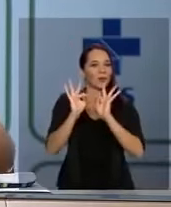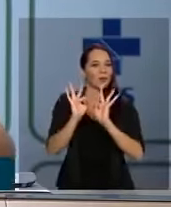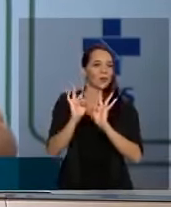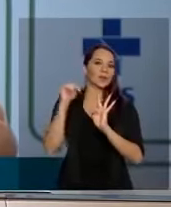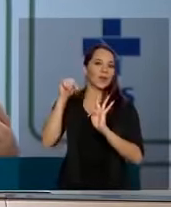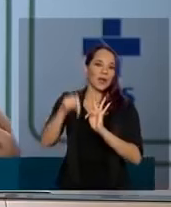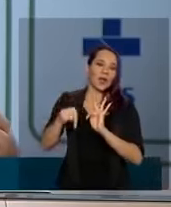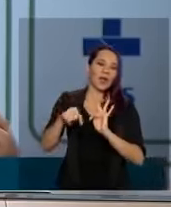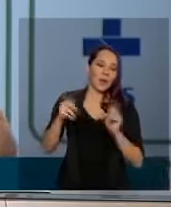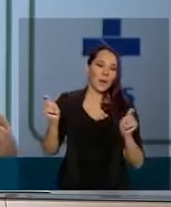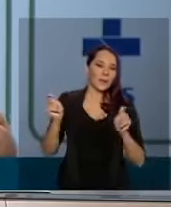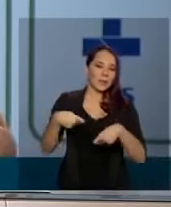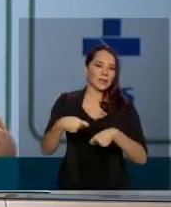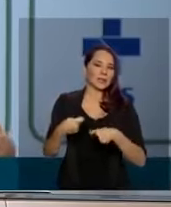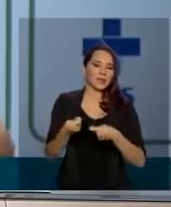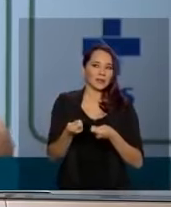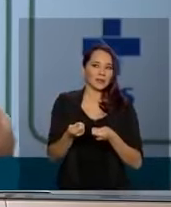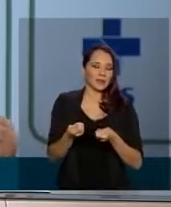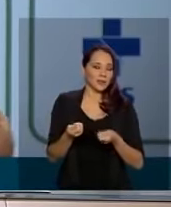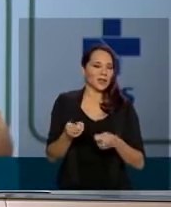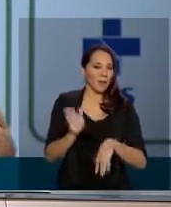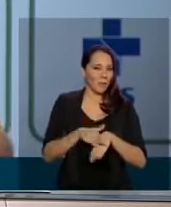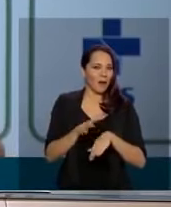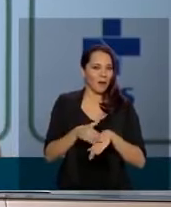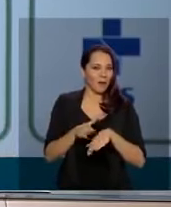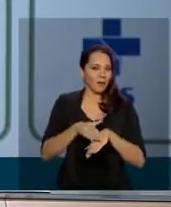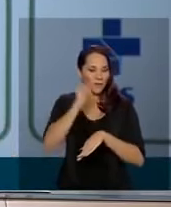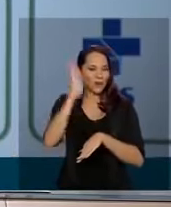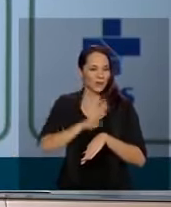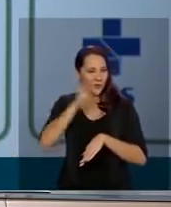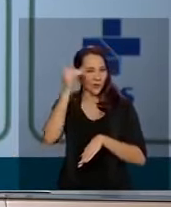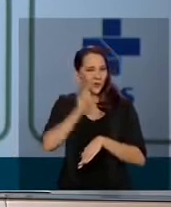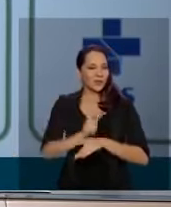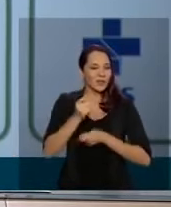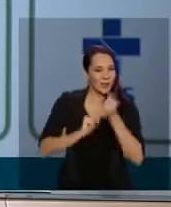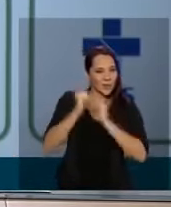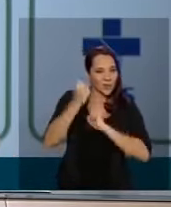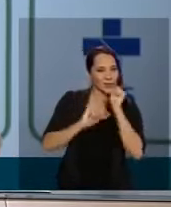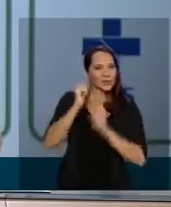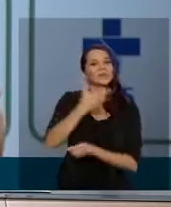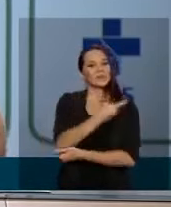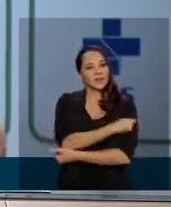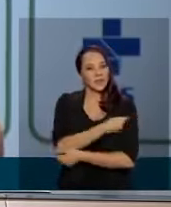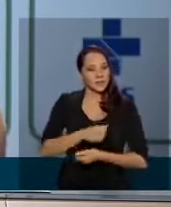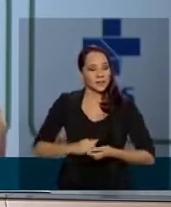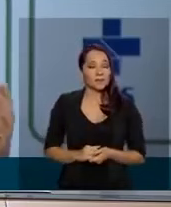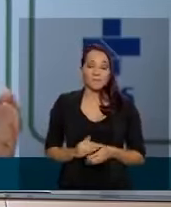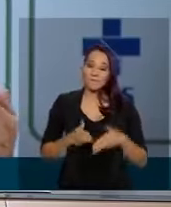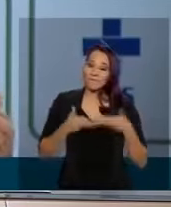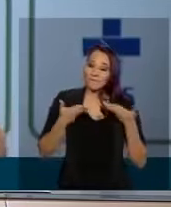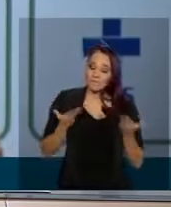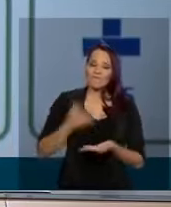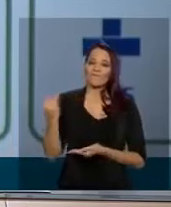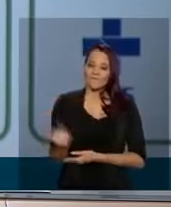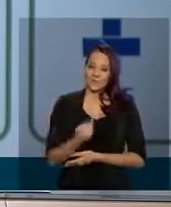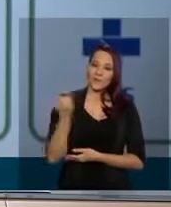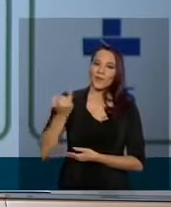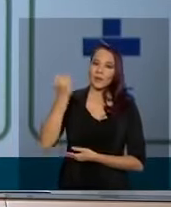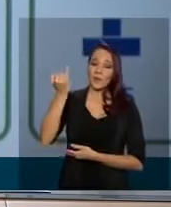relação a uma competência, melhor dizendo, uma competência tecnológica na produção dessa vacina. Daí a grande